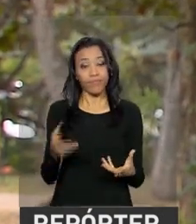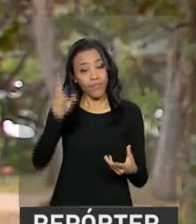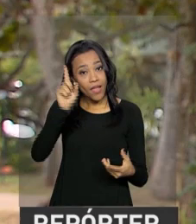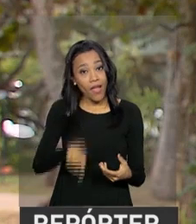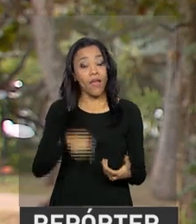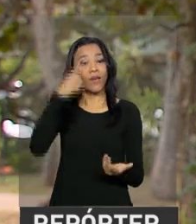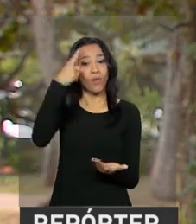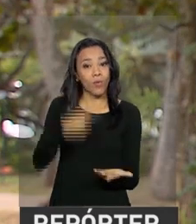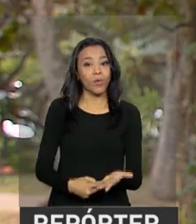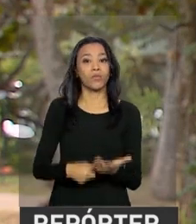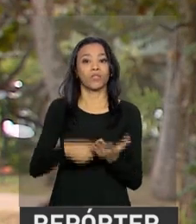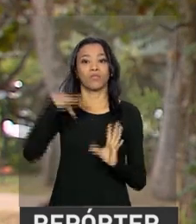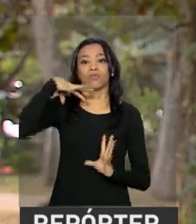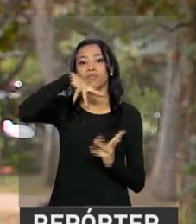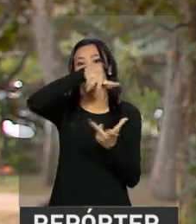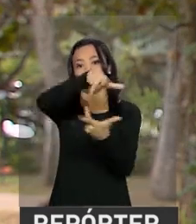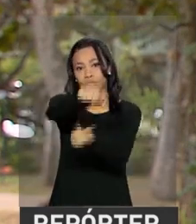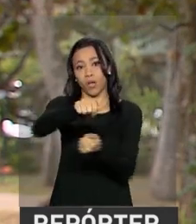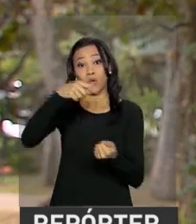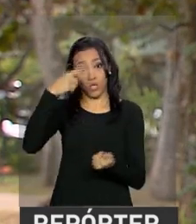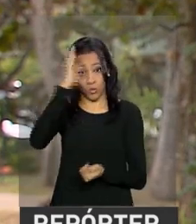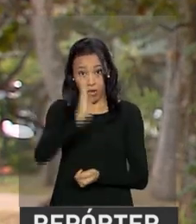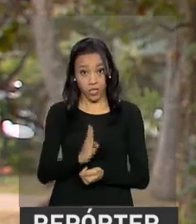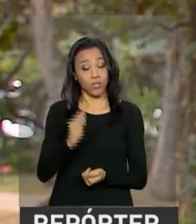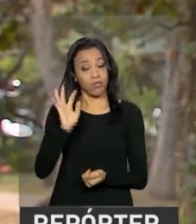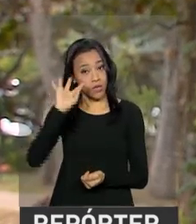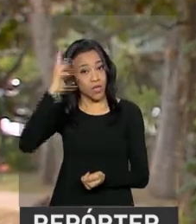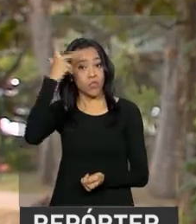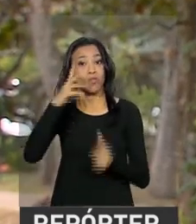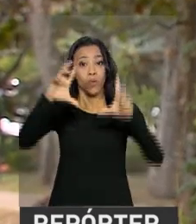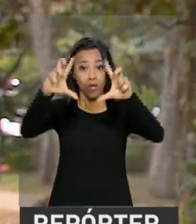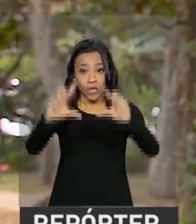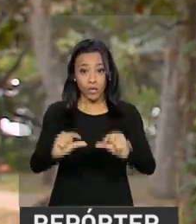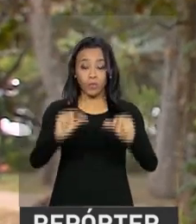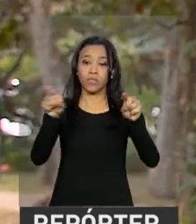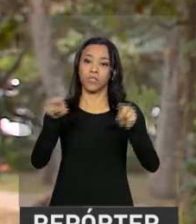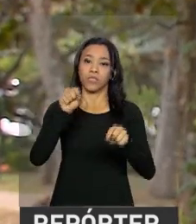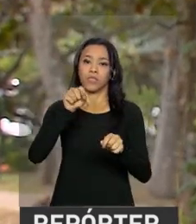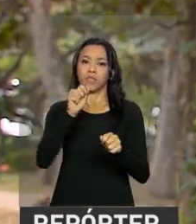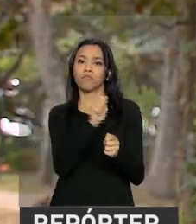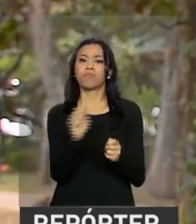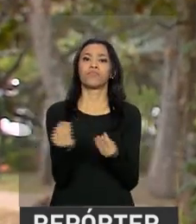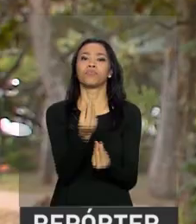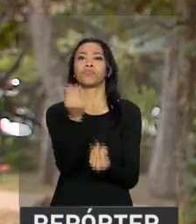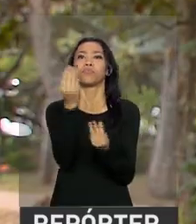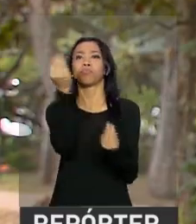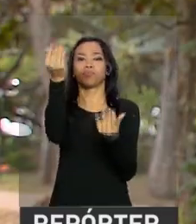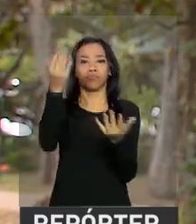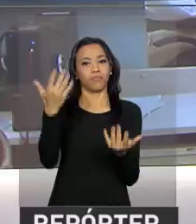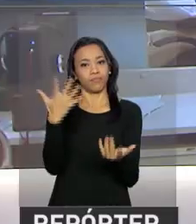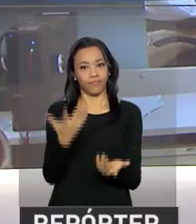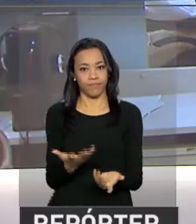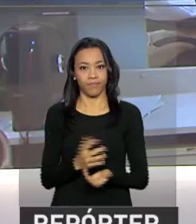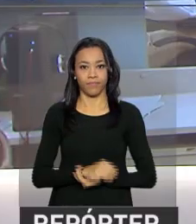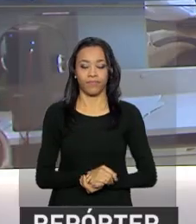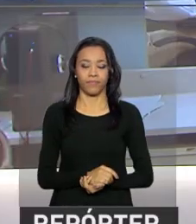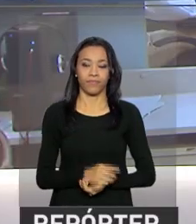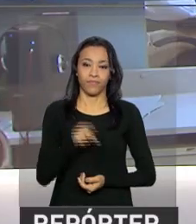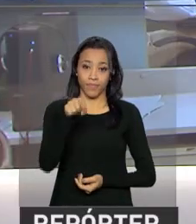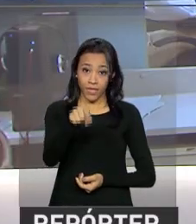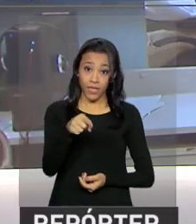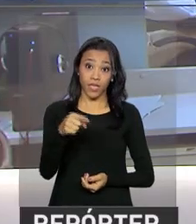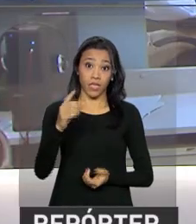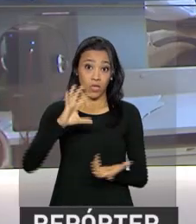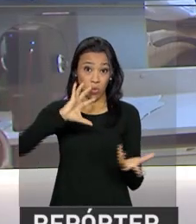dos compromissos internacionais que o Brasil assumiu da redução das emissões, passa pela redução dos incêndios florestais. E com